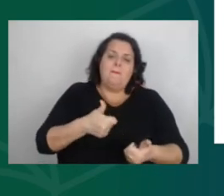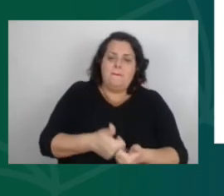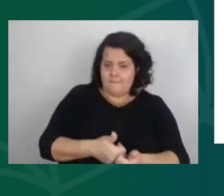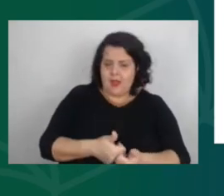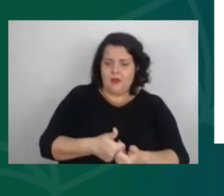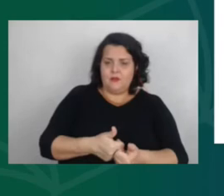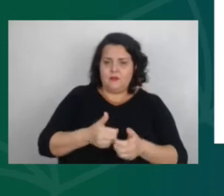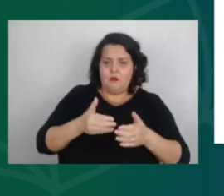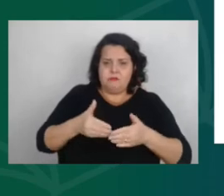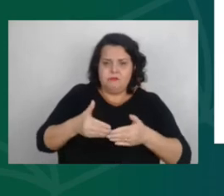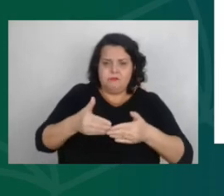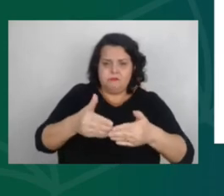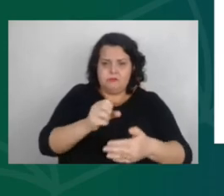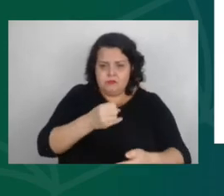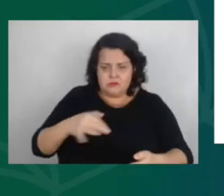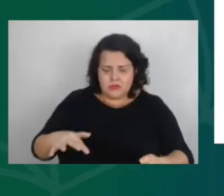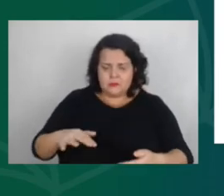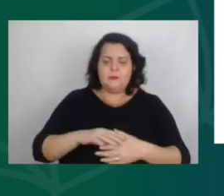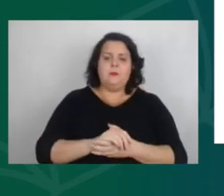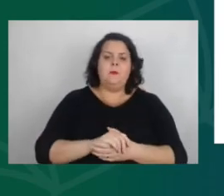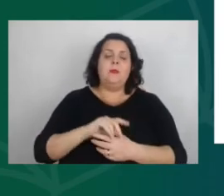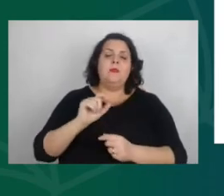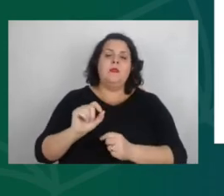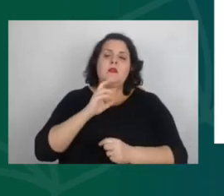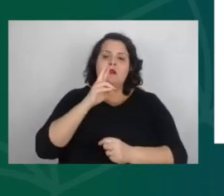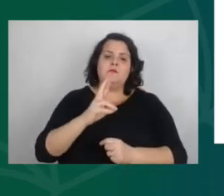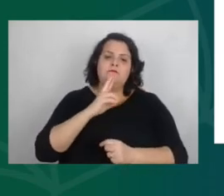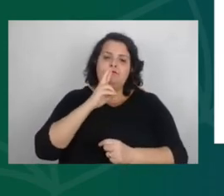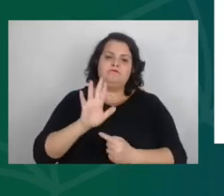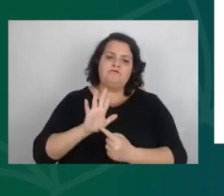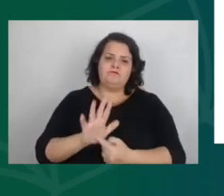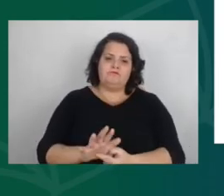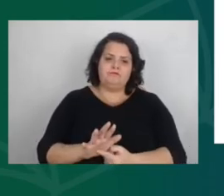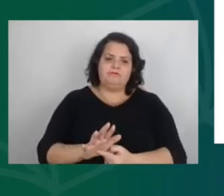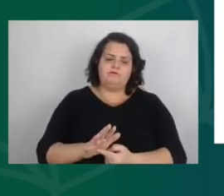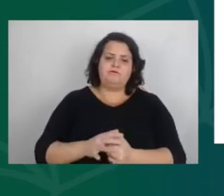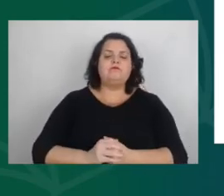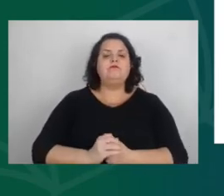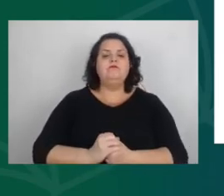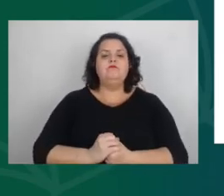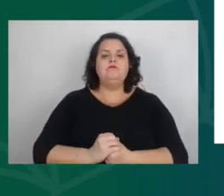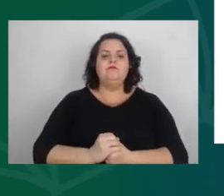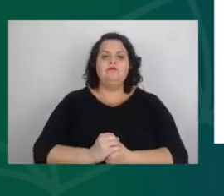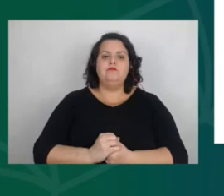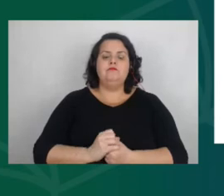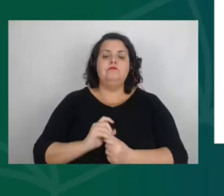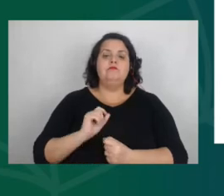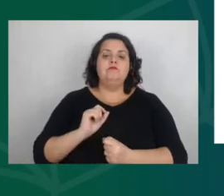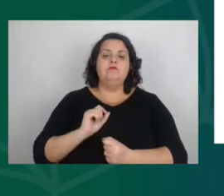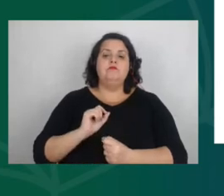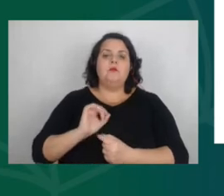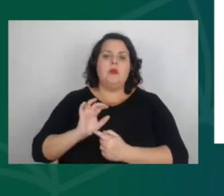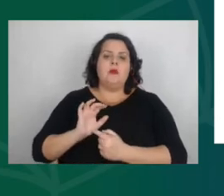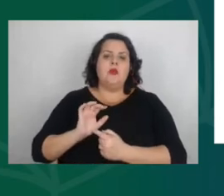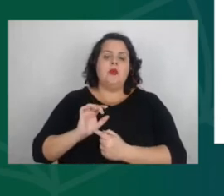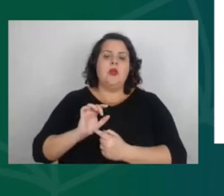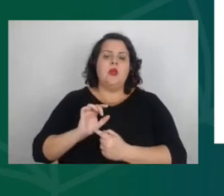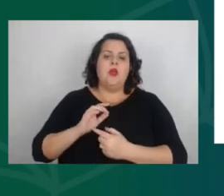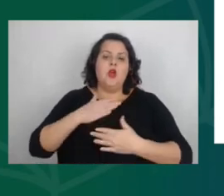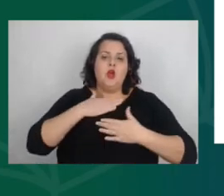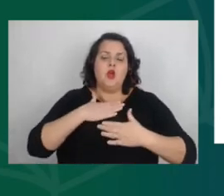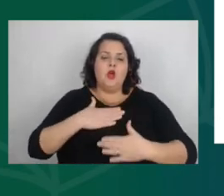os peixes. E os resultados mostraram da mesma forma como vem se desenhando nos seres humanos, tanto